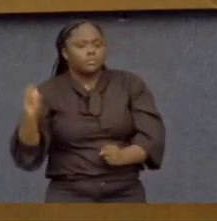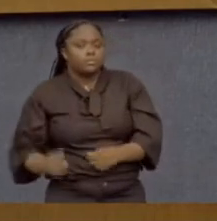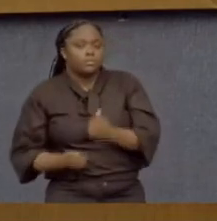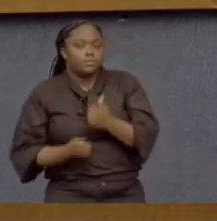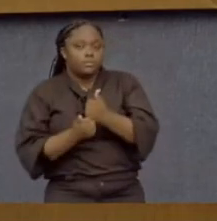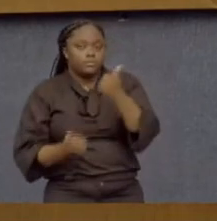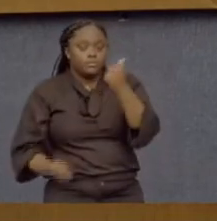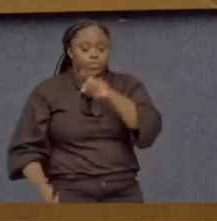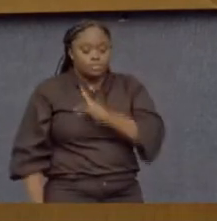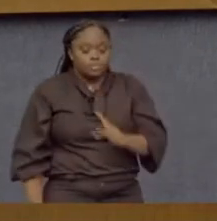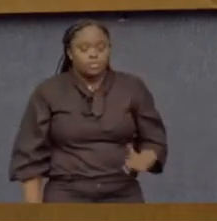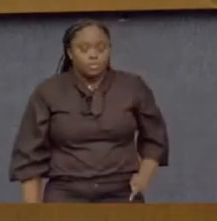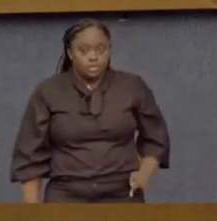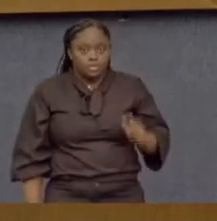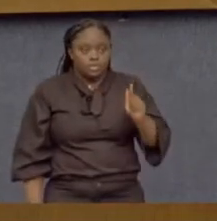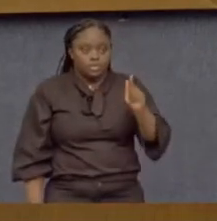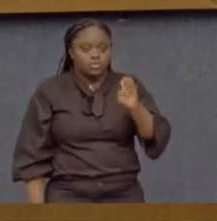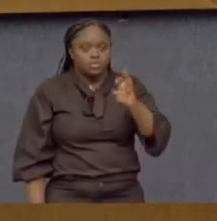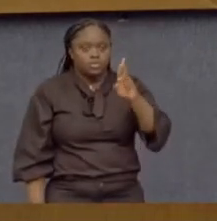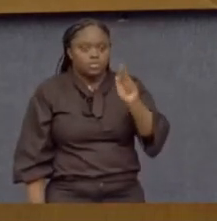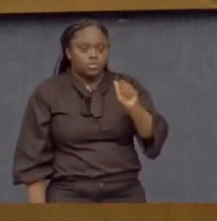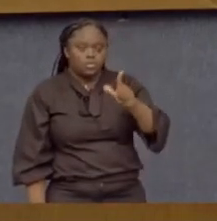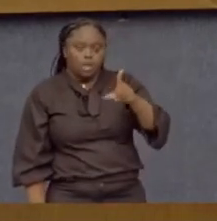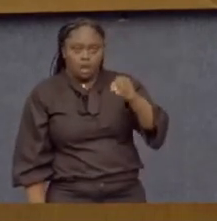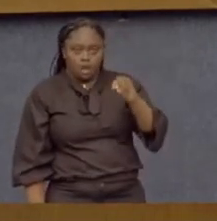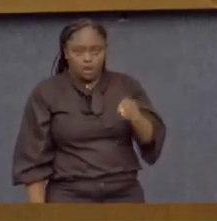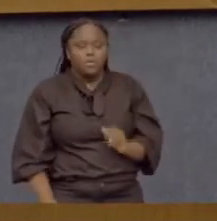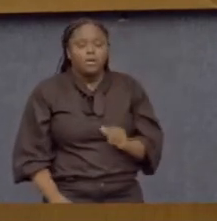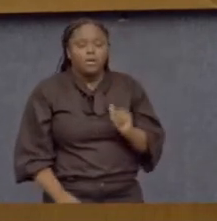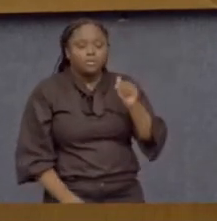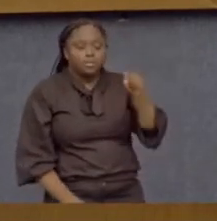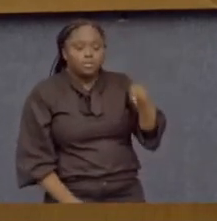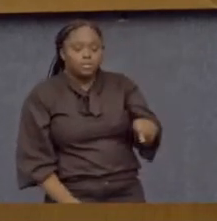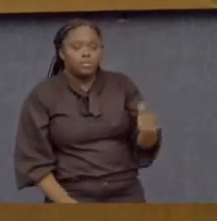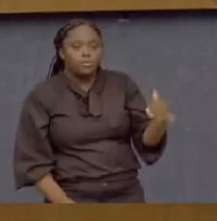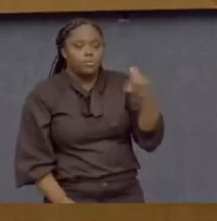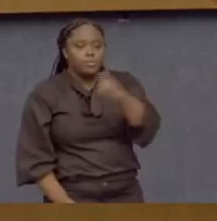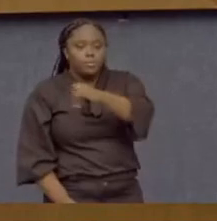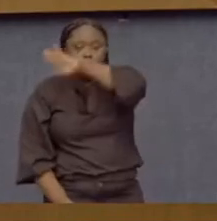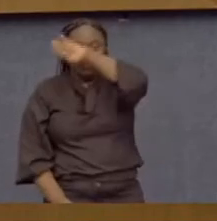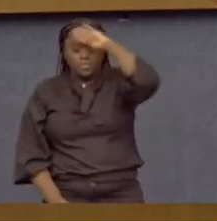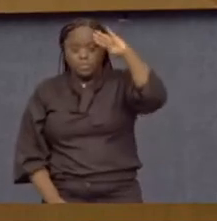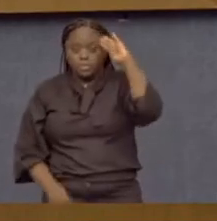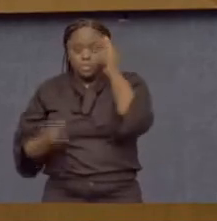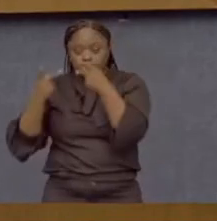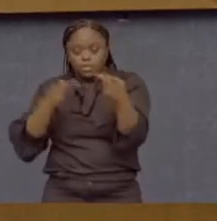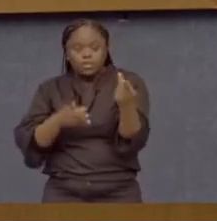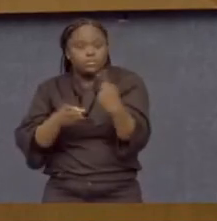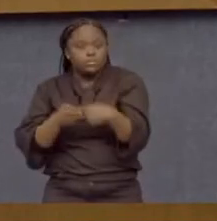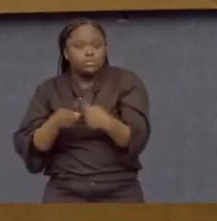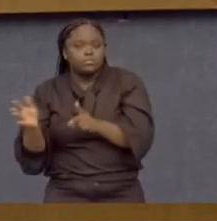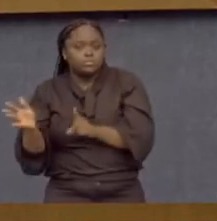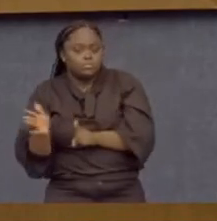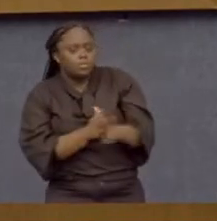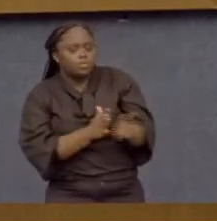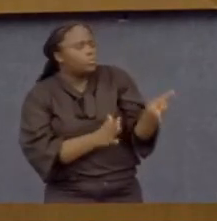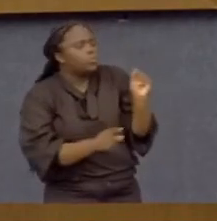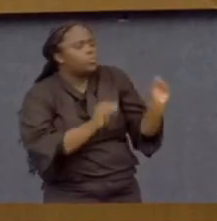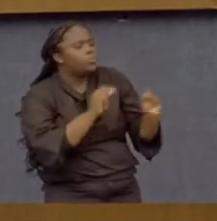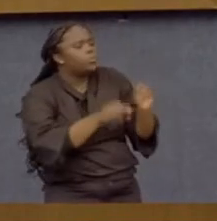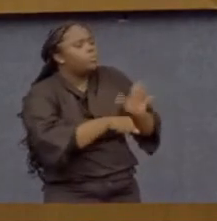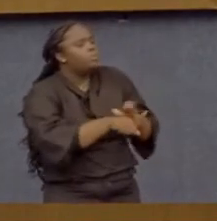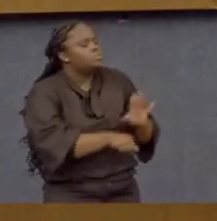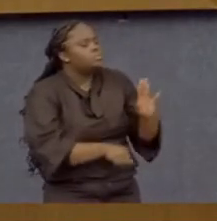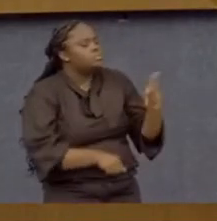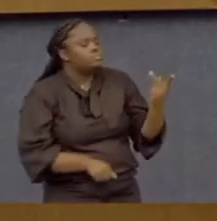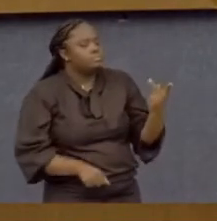o vice-presidente Geraldo Alckmin desceu aqui no aeroporto da Pampulha em visita à nossa cidade e perguntou ao senhor o que poderia fazer para o Belo